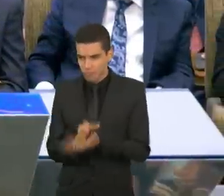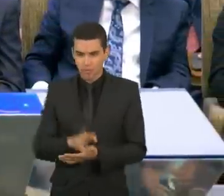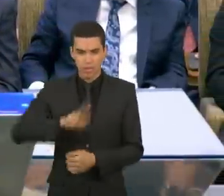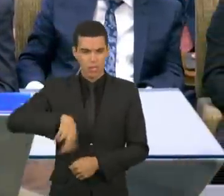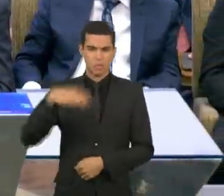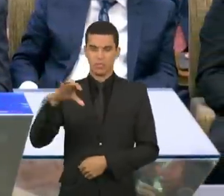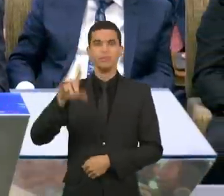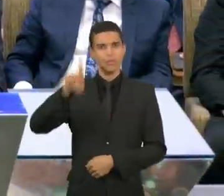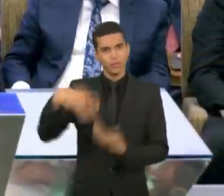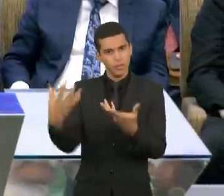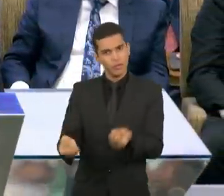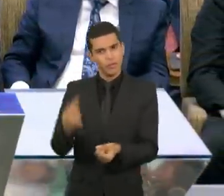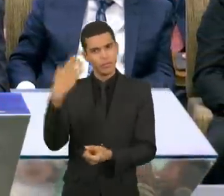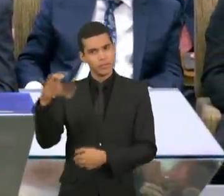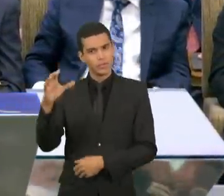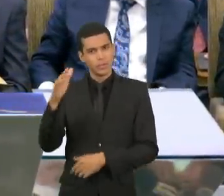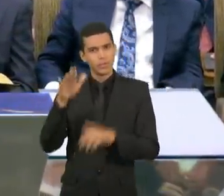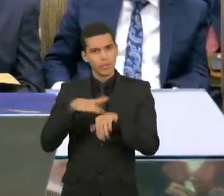sobre isso?